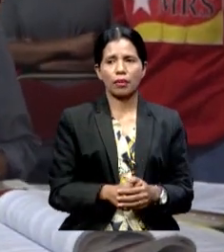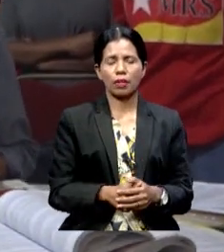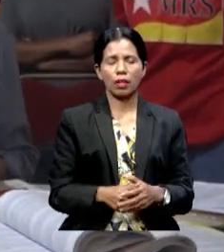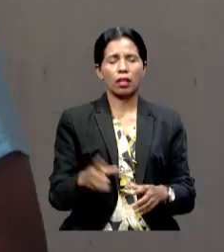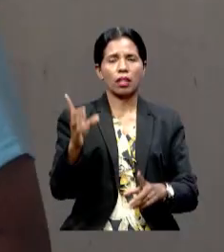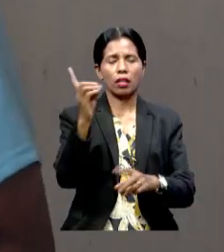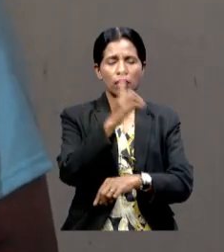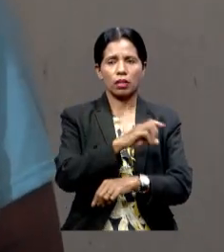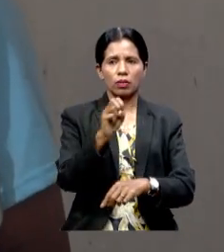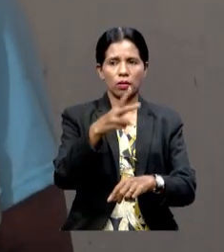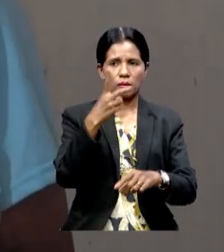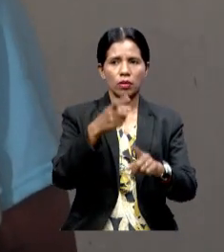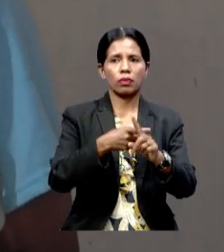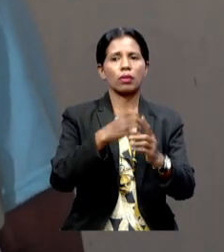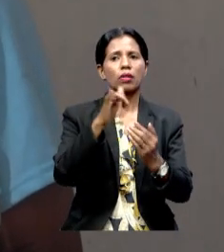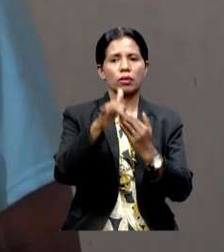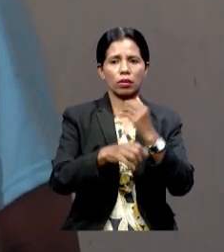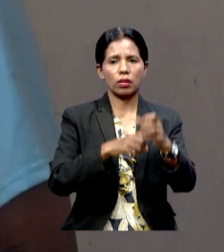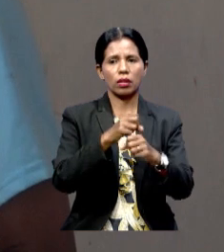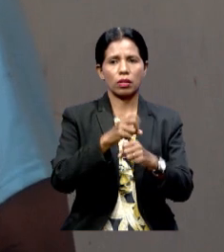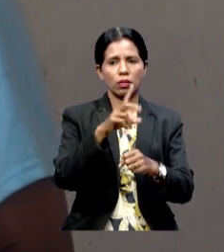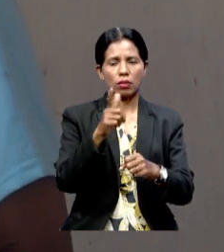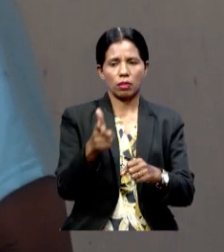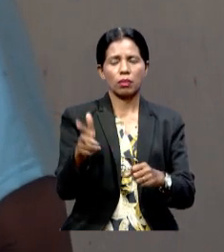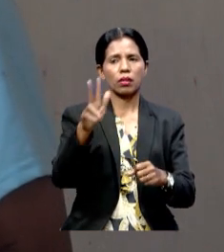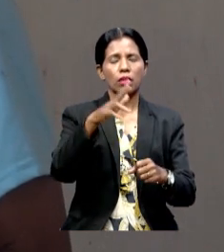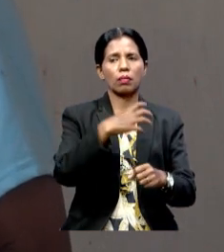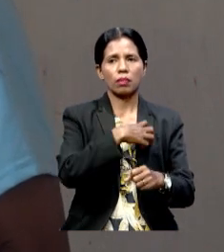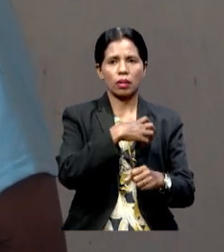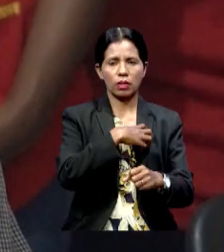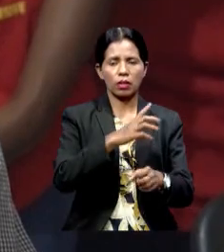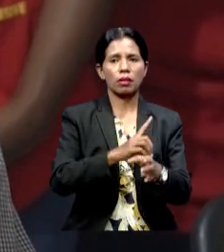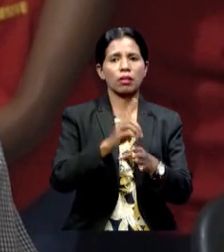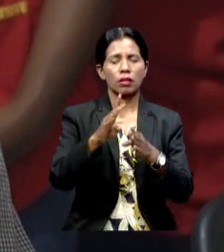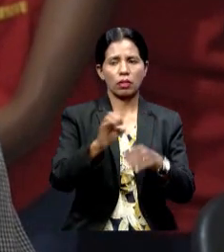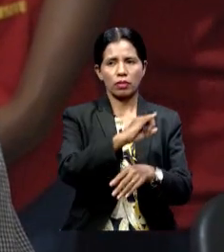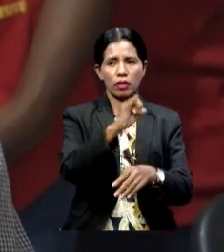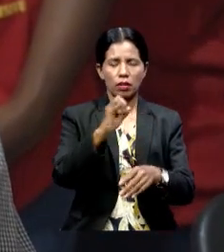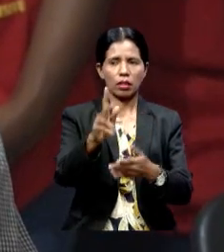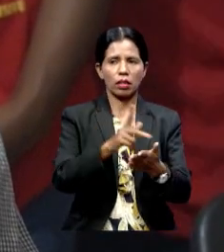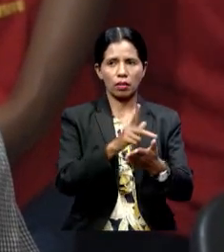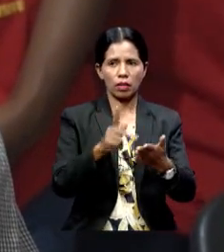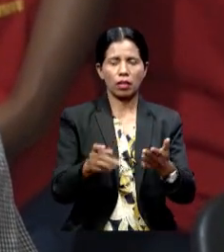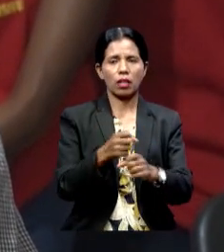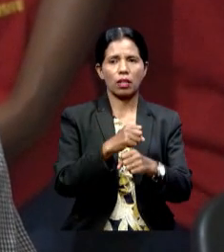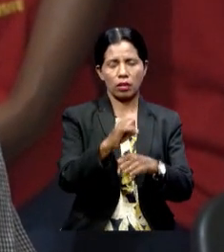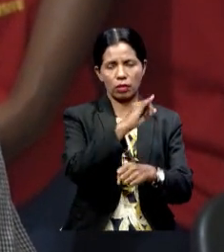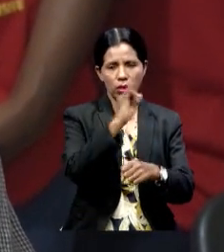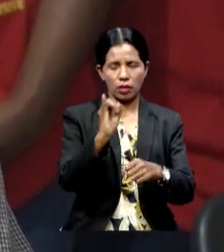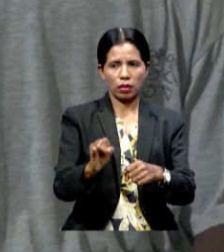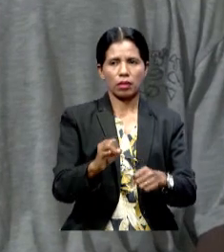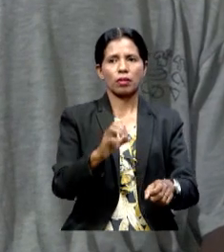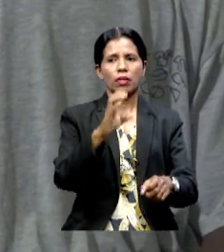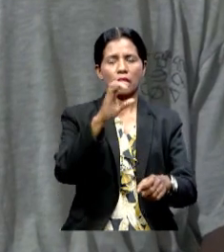sanu resin rua fulanzuilo tinan rihon rua runulu resin tolu polícia departamento investigação criminal halu identificação banain